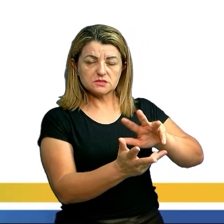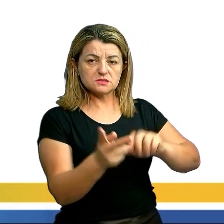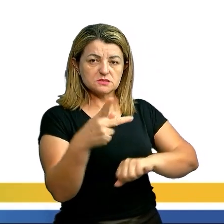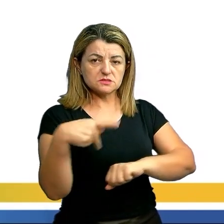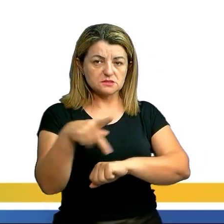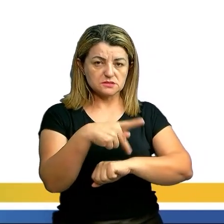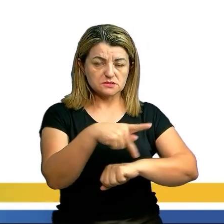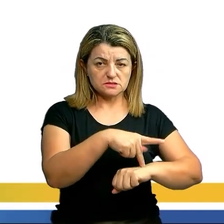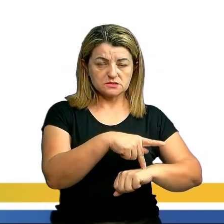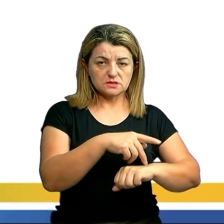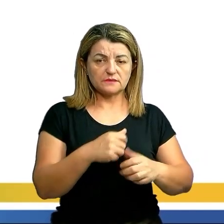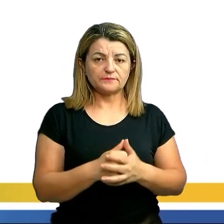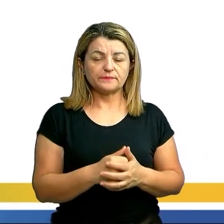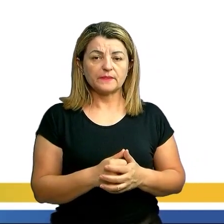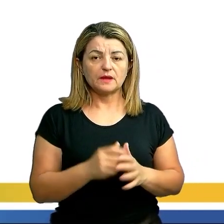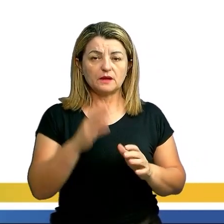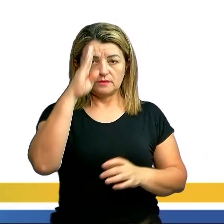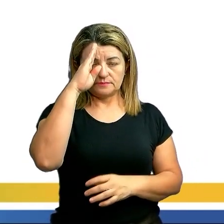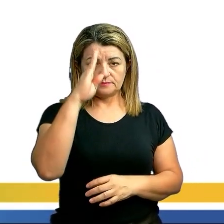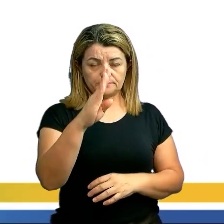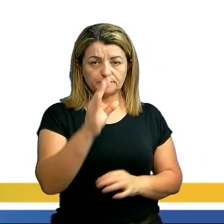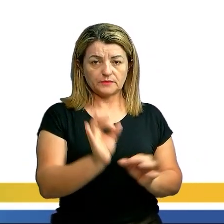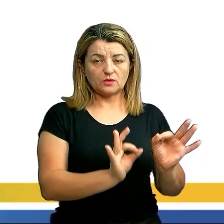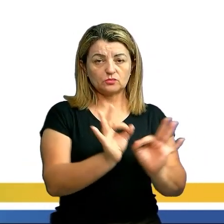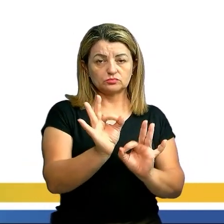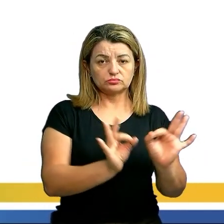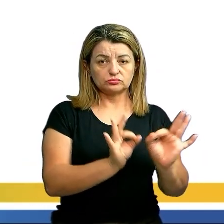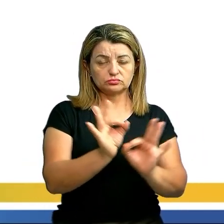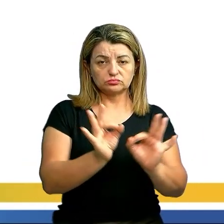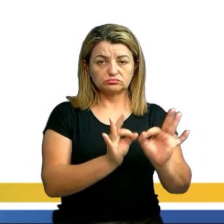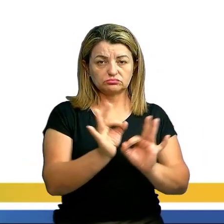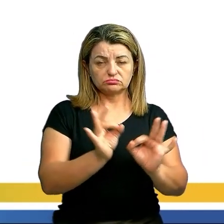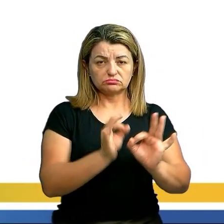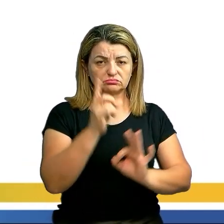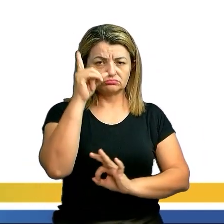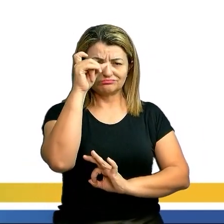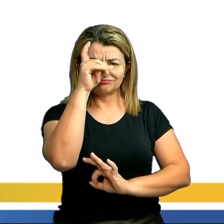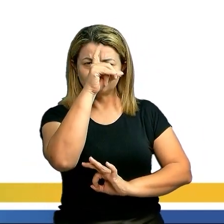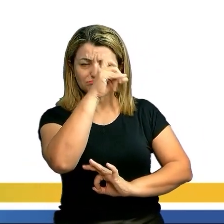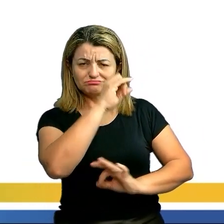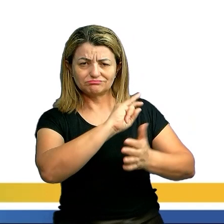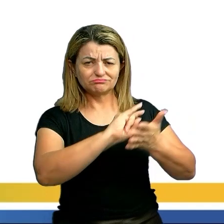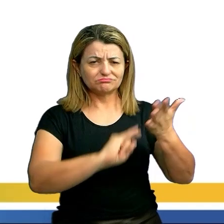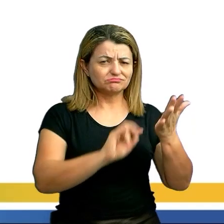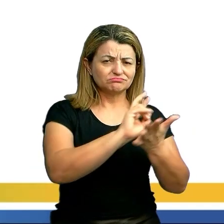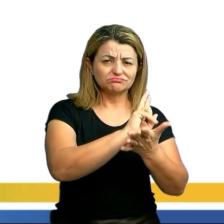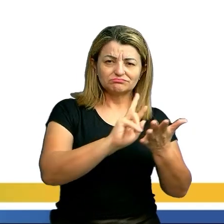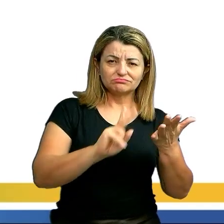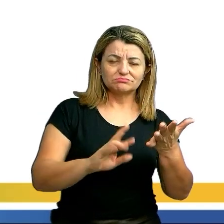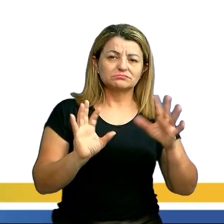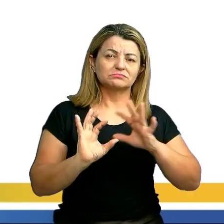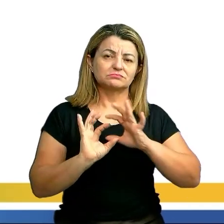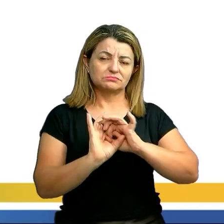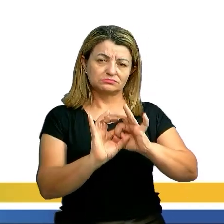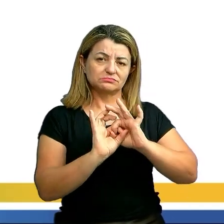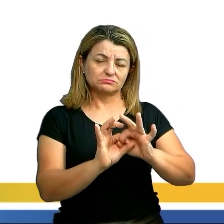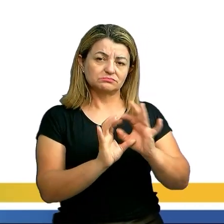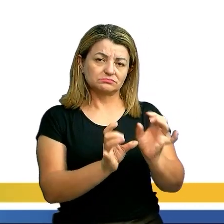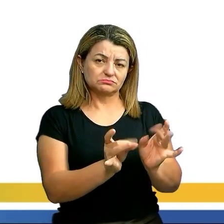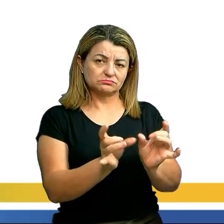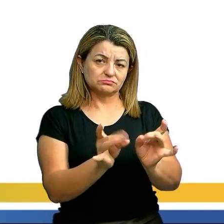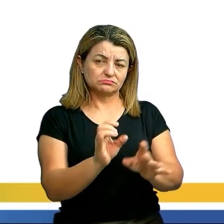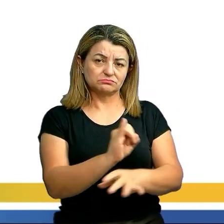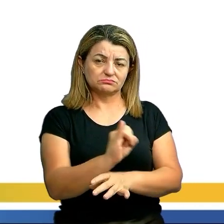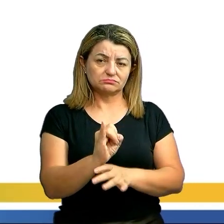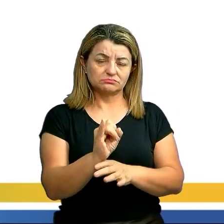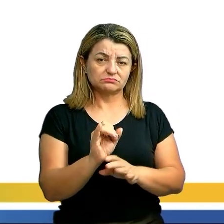justamente organizar essas questões burocráticas relacionadas ao contexto do comércio